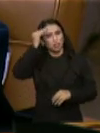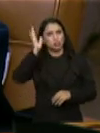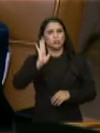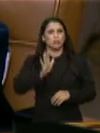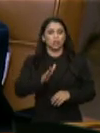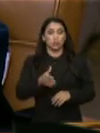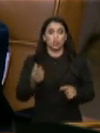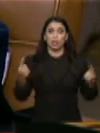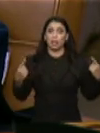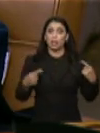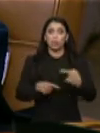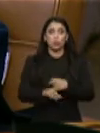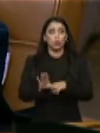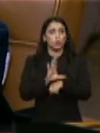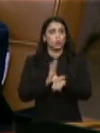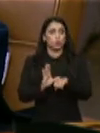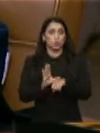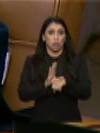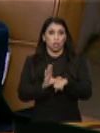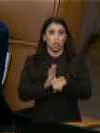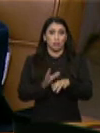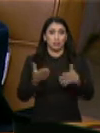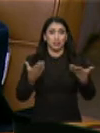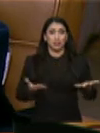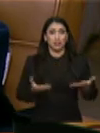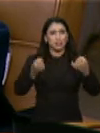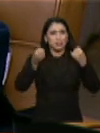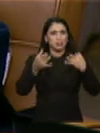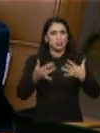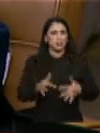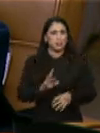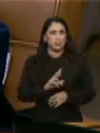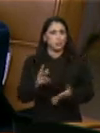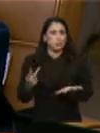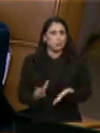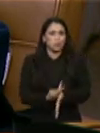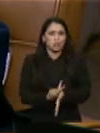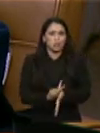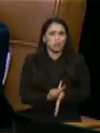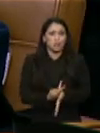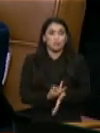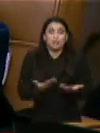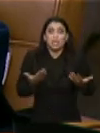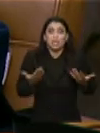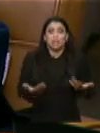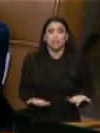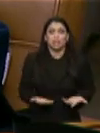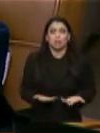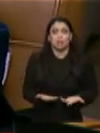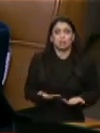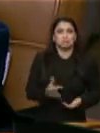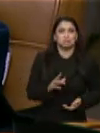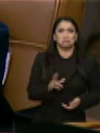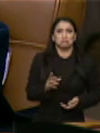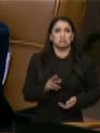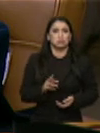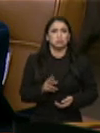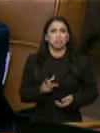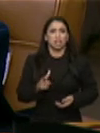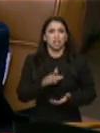pela inconstitucionalidade, essa explicitação não ocorreu. Quer dizer,